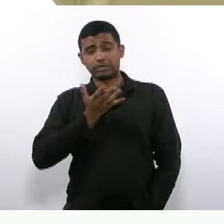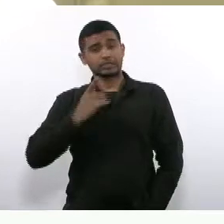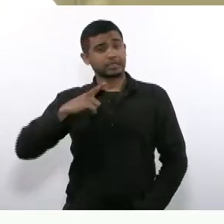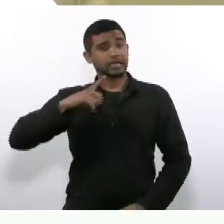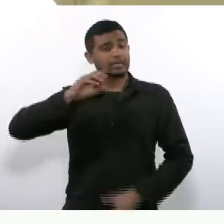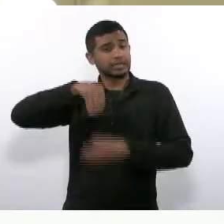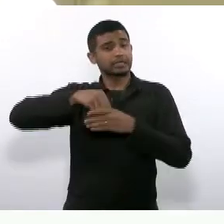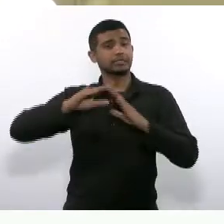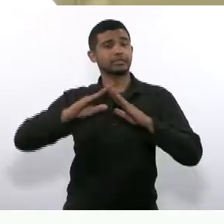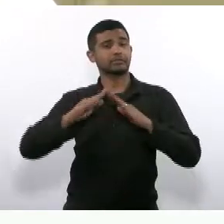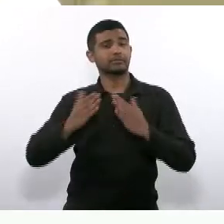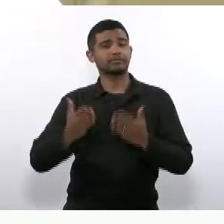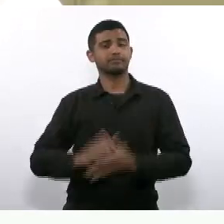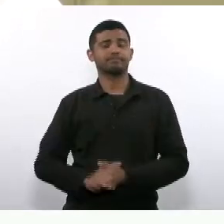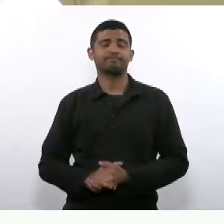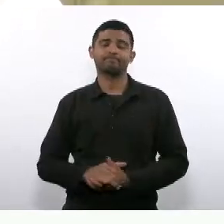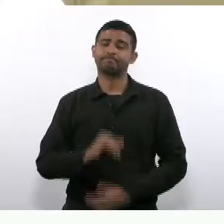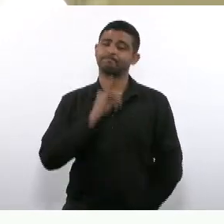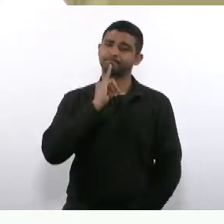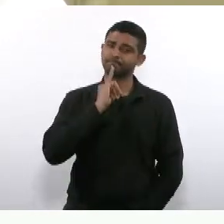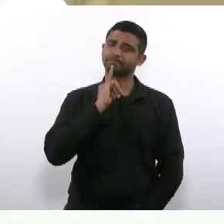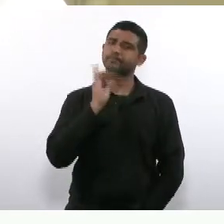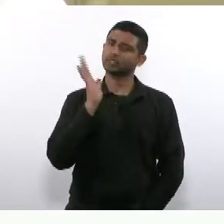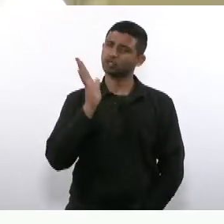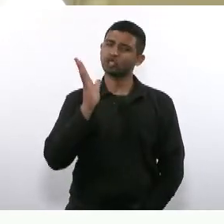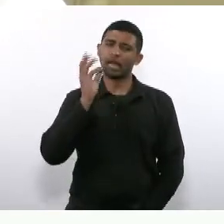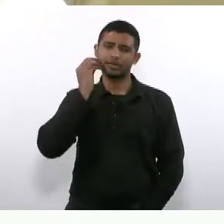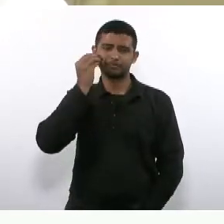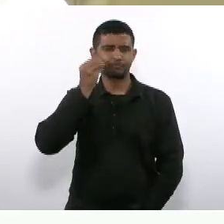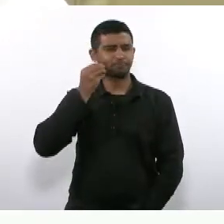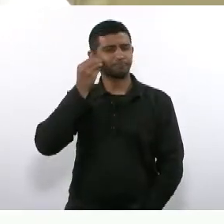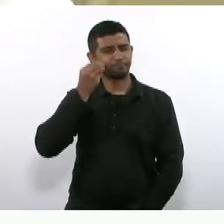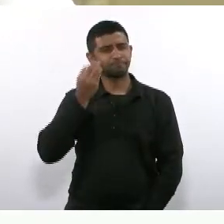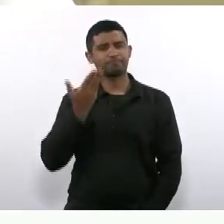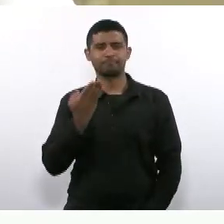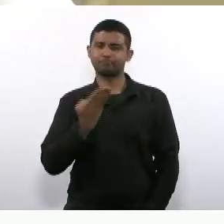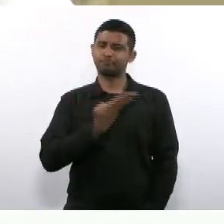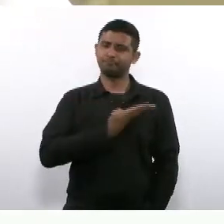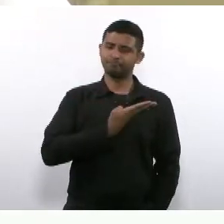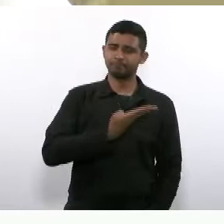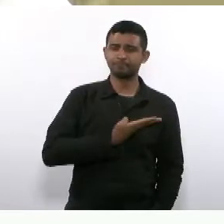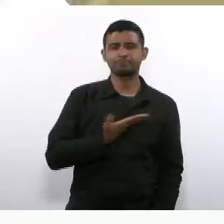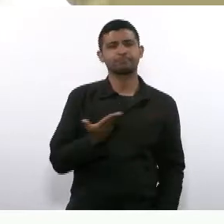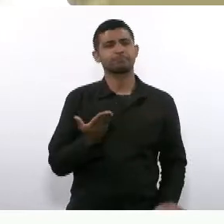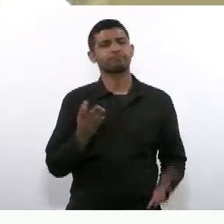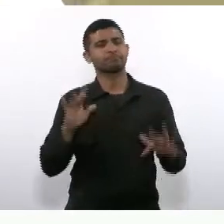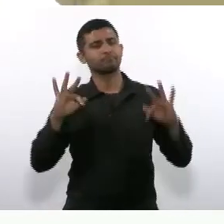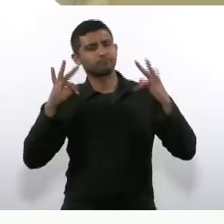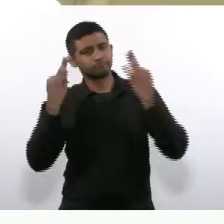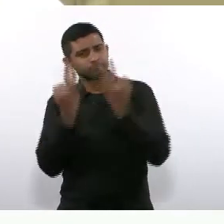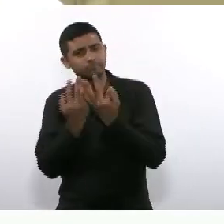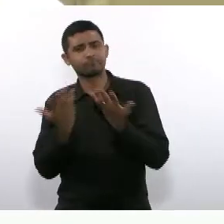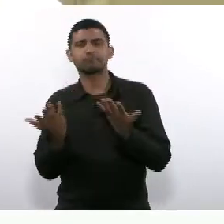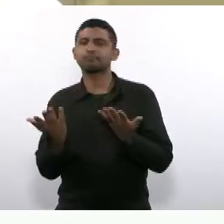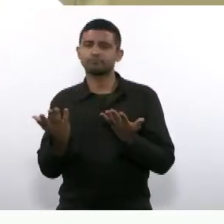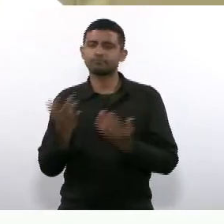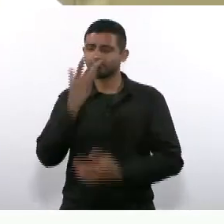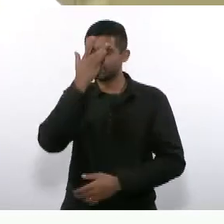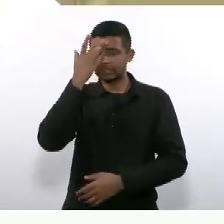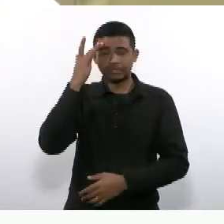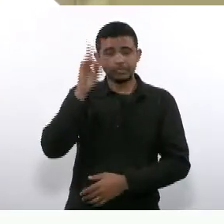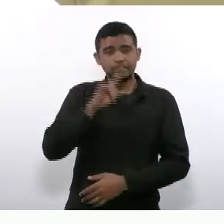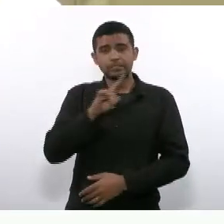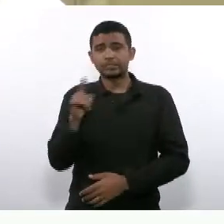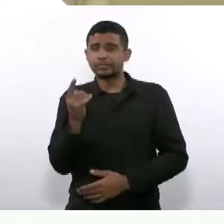casa. Infelizmente, eu já tive experiências com amigas, com familiares, com pessoas que tiveram